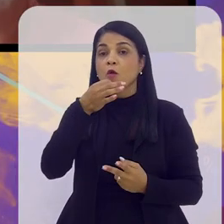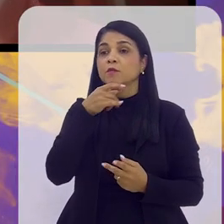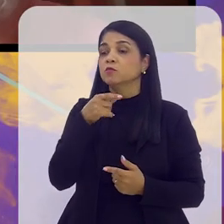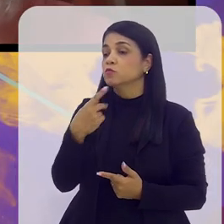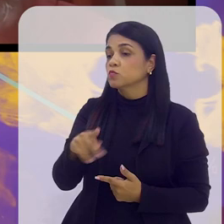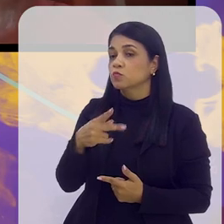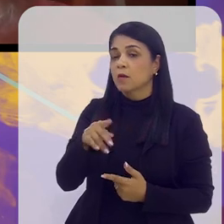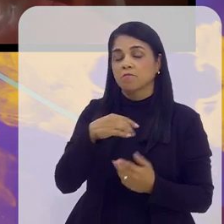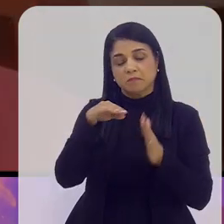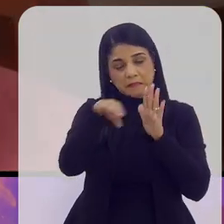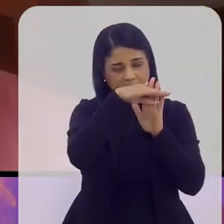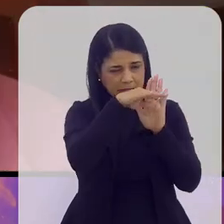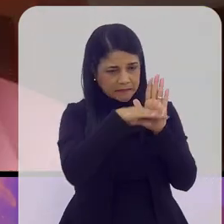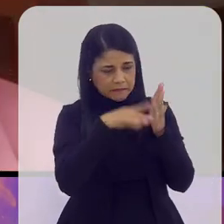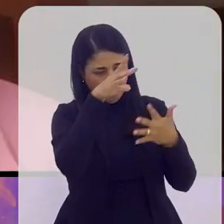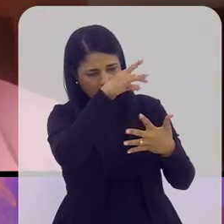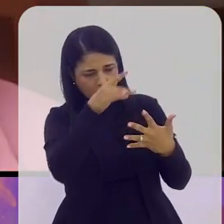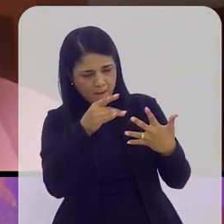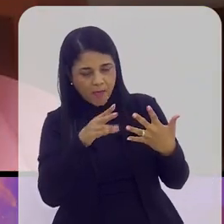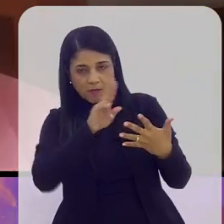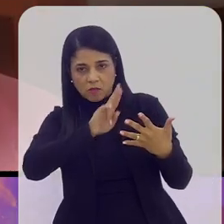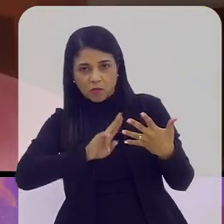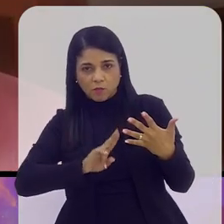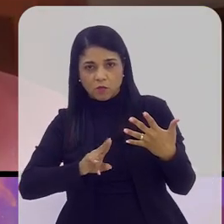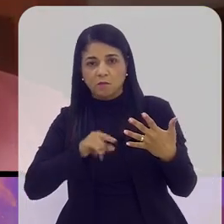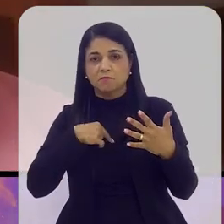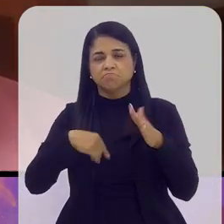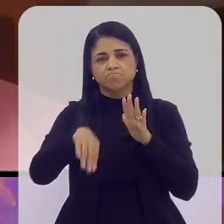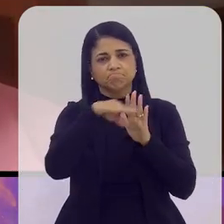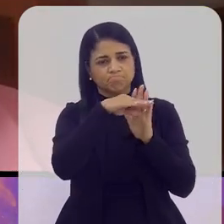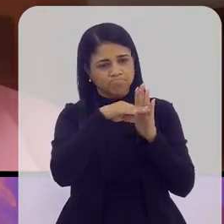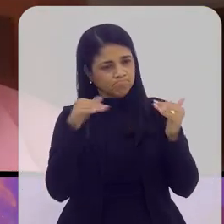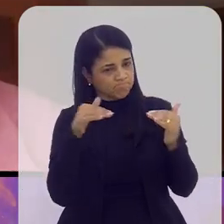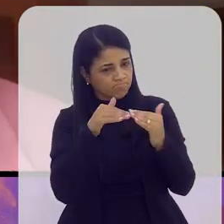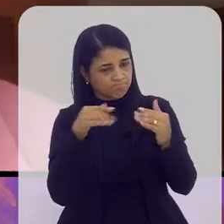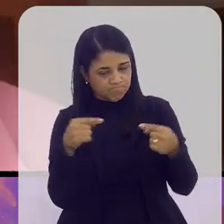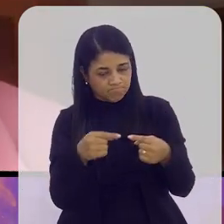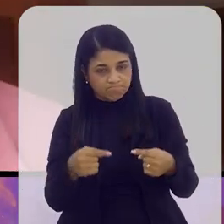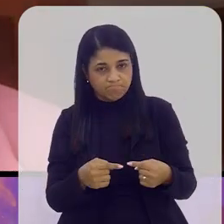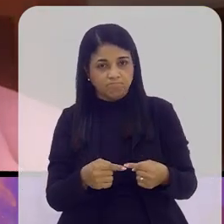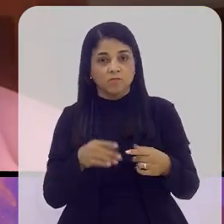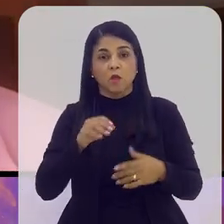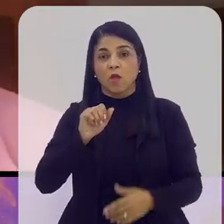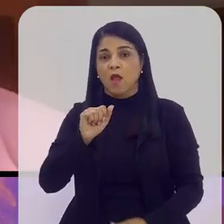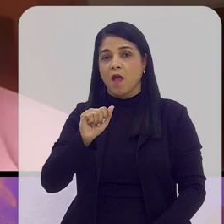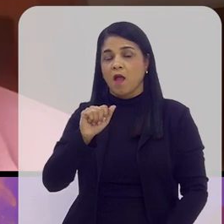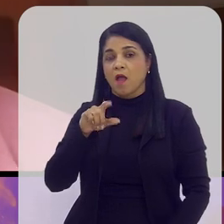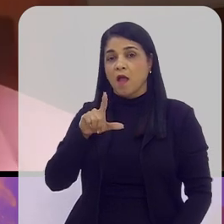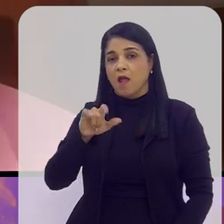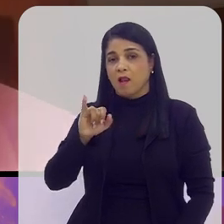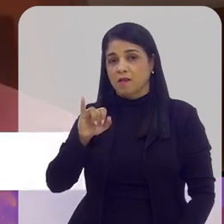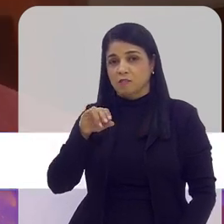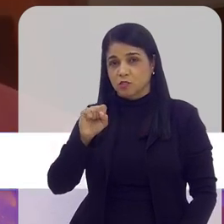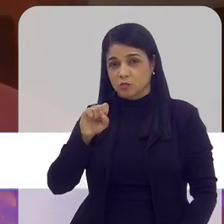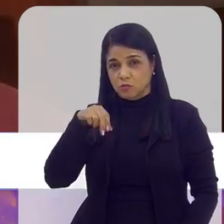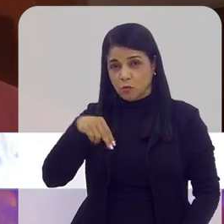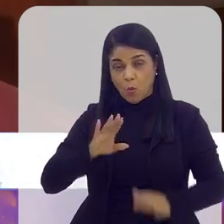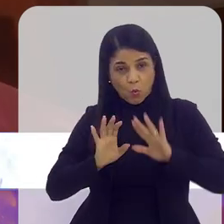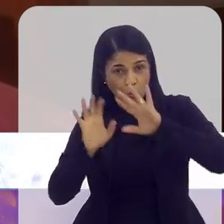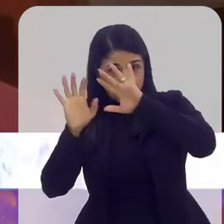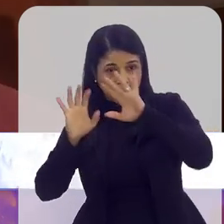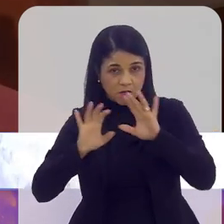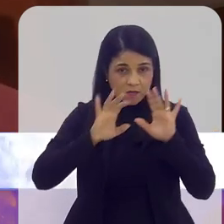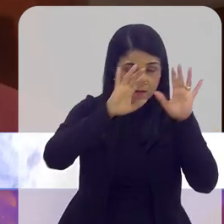Eu acho que a lista tem coerência. Tem uma questão muito própria em relação ao Alisson, que as pessoas debatem tecnicamente esse